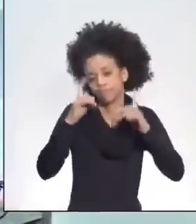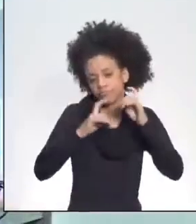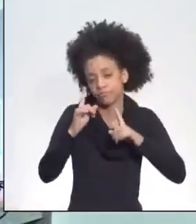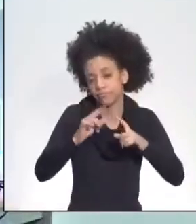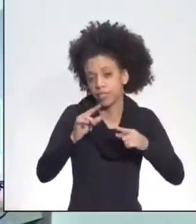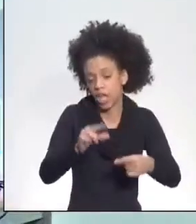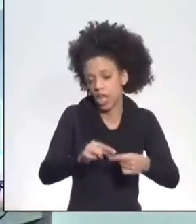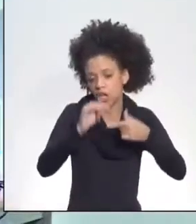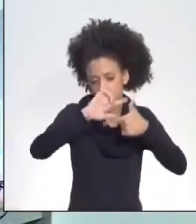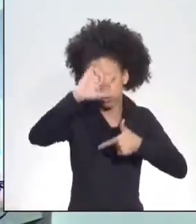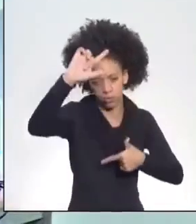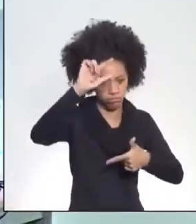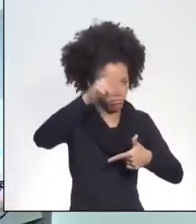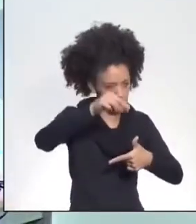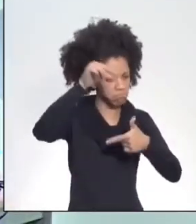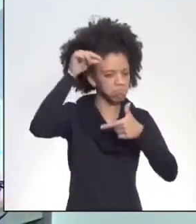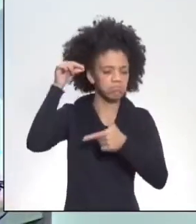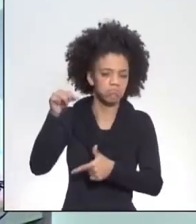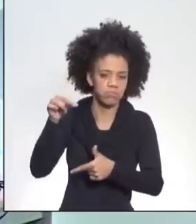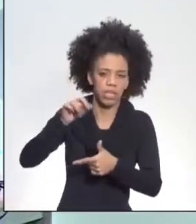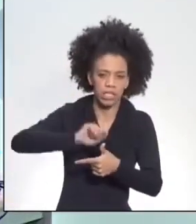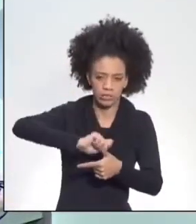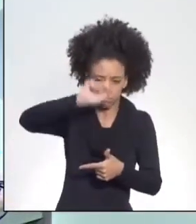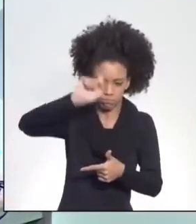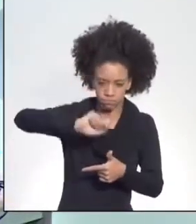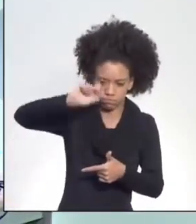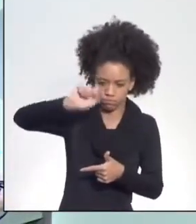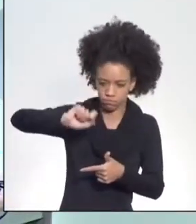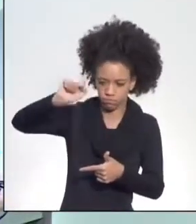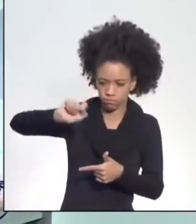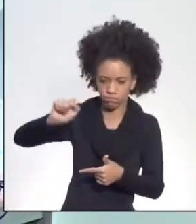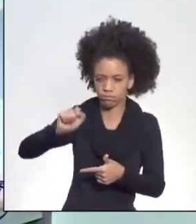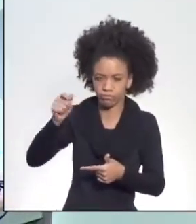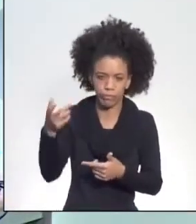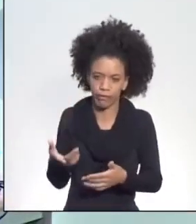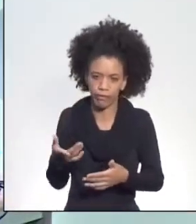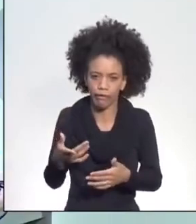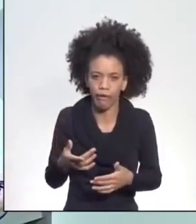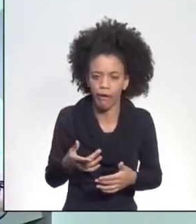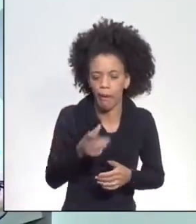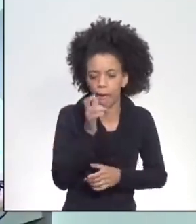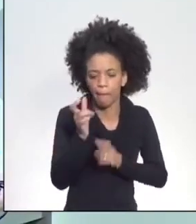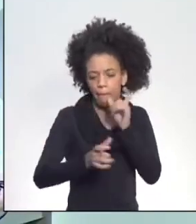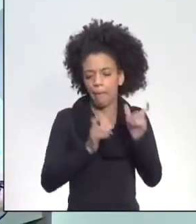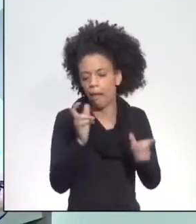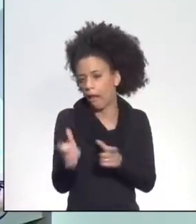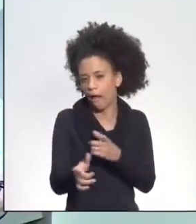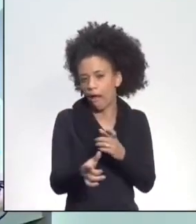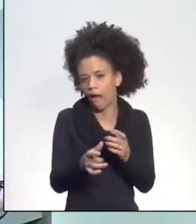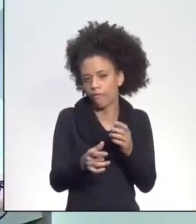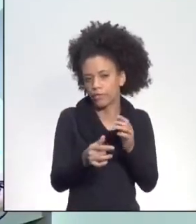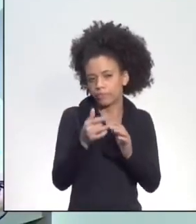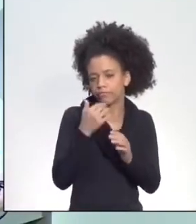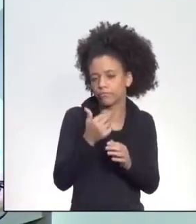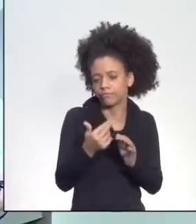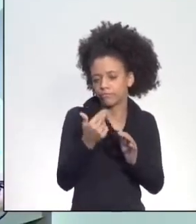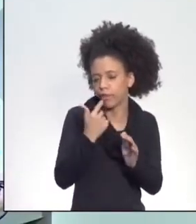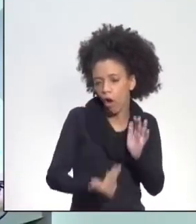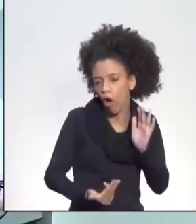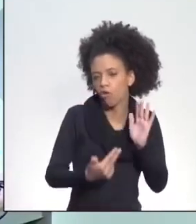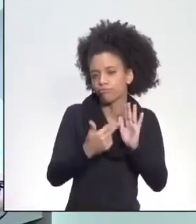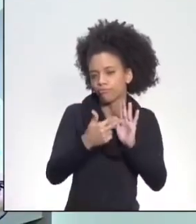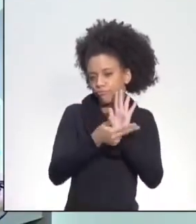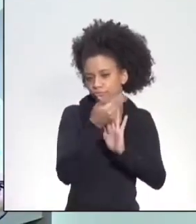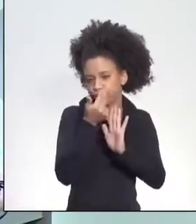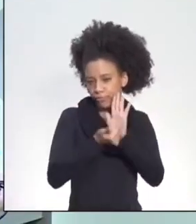escolhe uma parede aleatória e escreve, né, caracteres, palavras soltas, frases, enfim, aquilo que